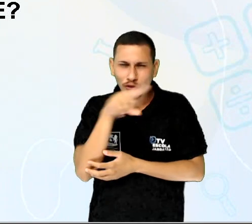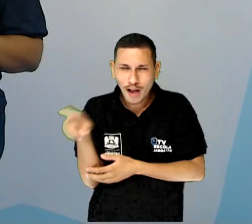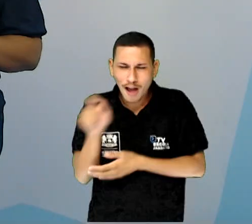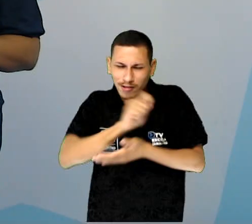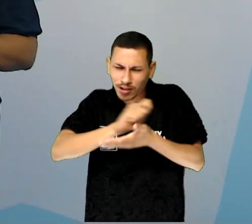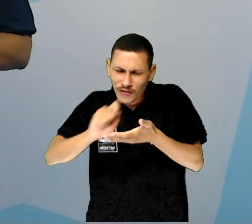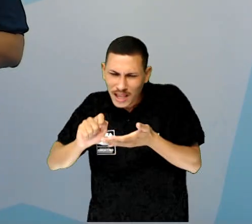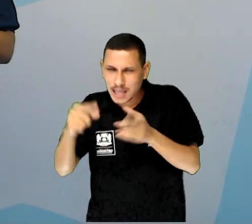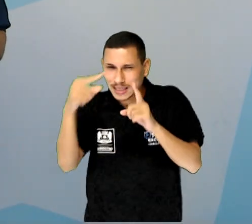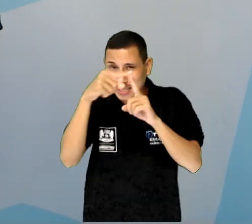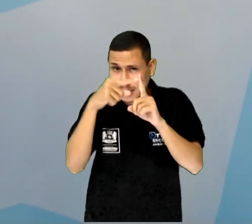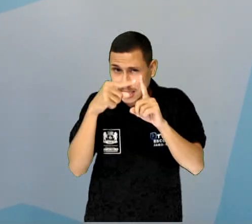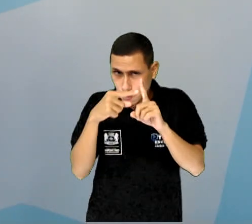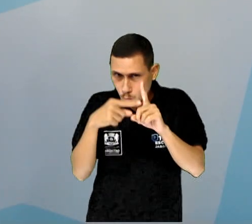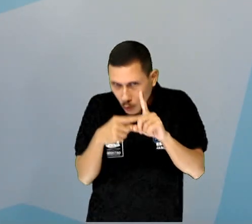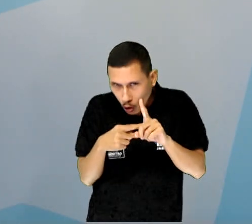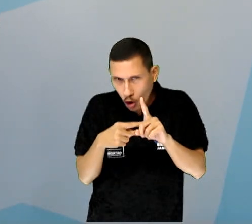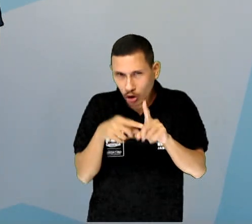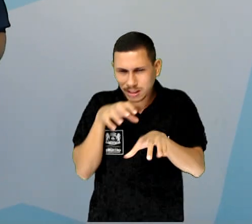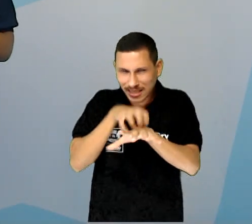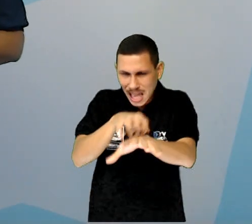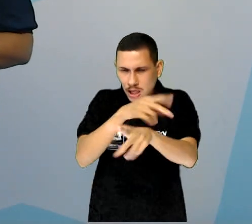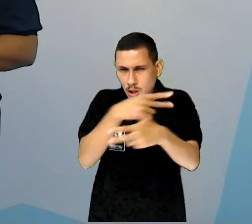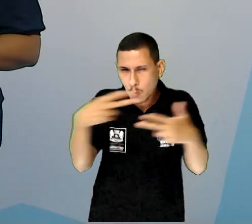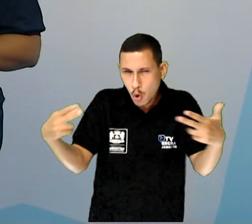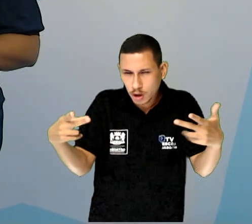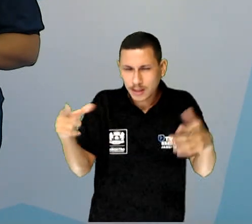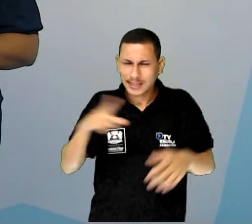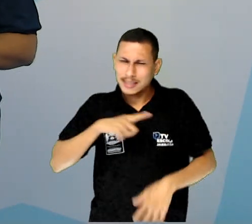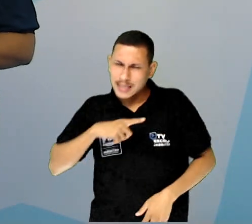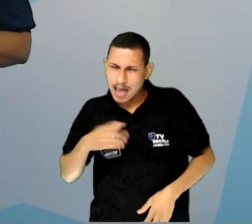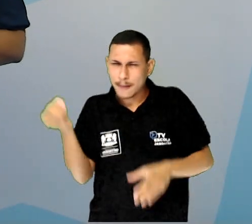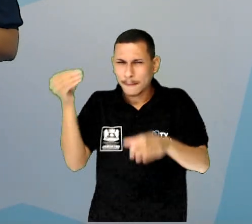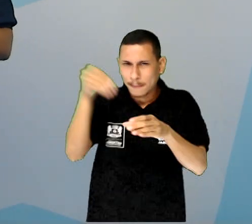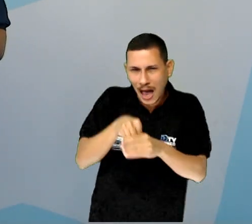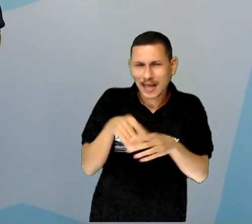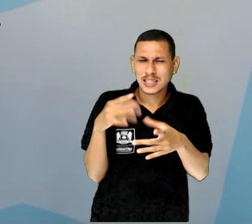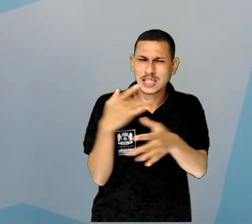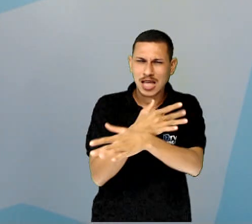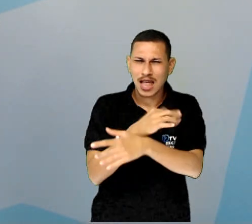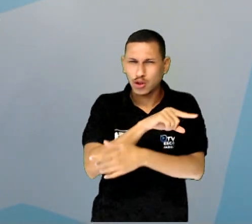dos tipos de transportes encontrados na sua cidade. Eu tenho